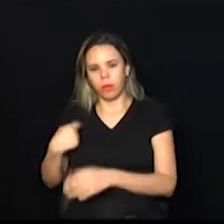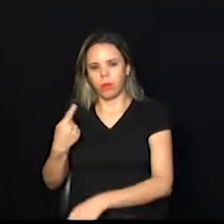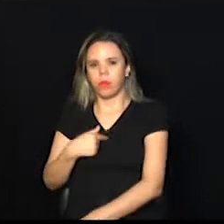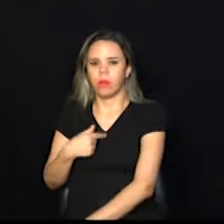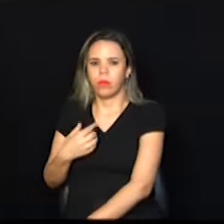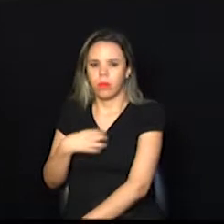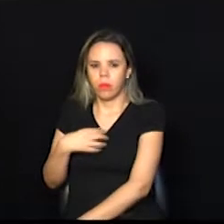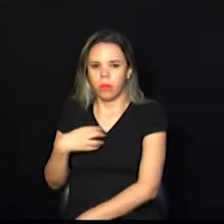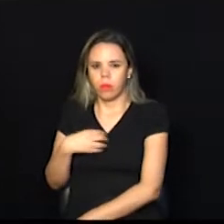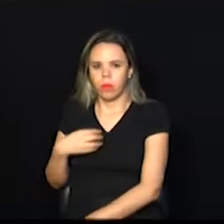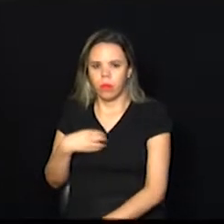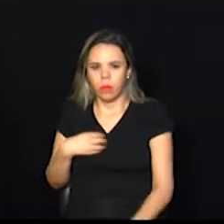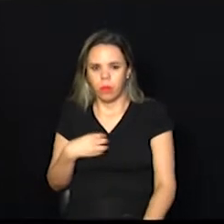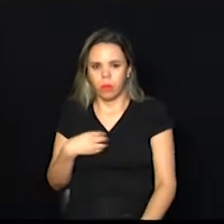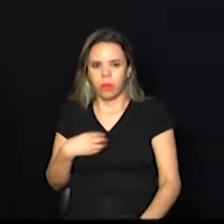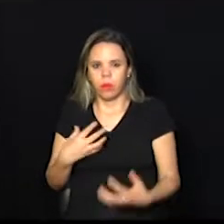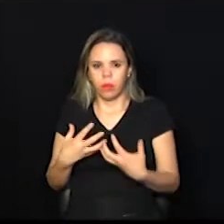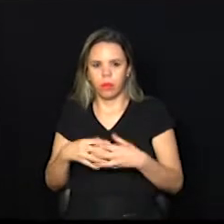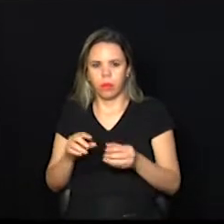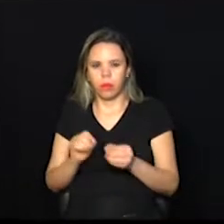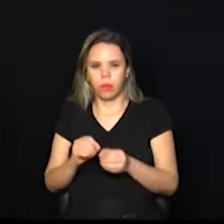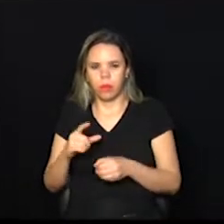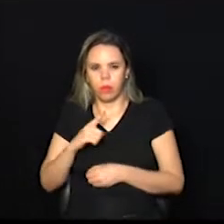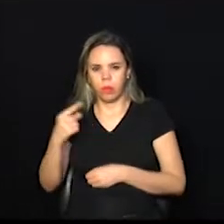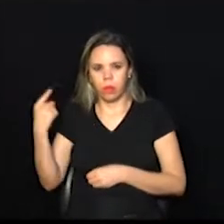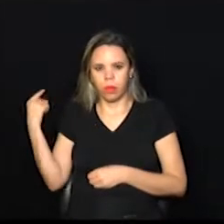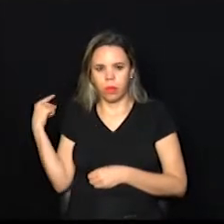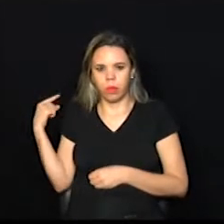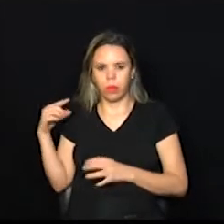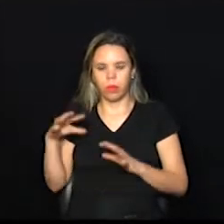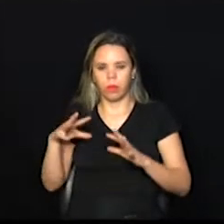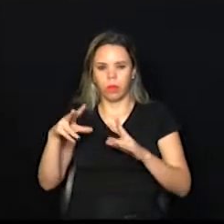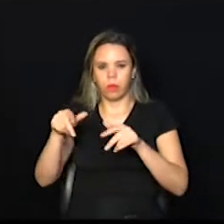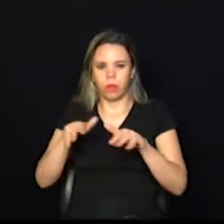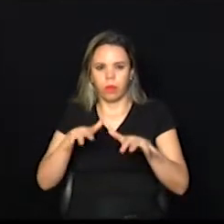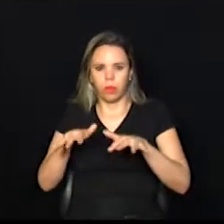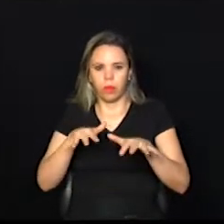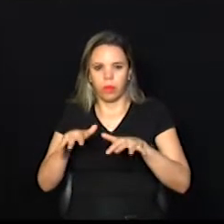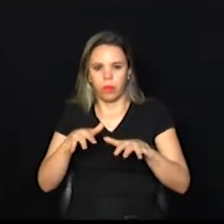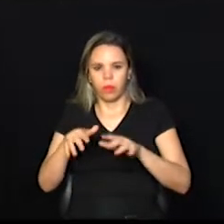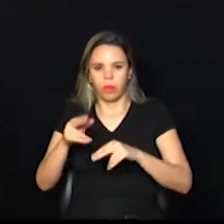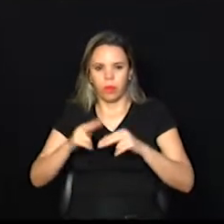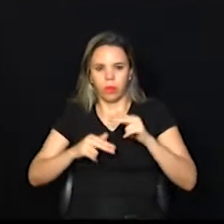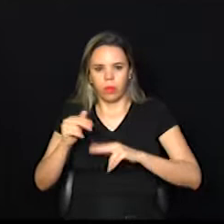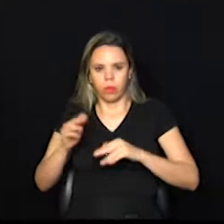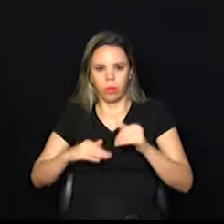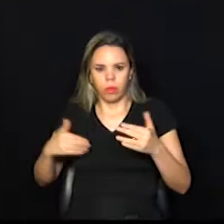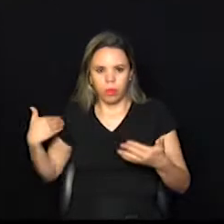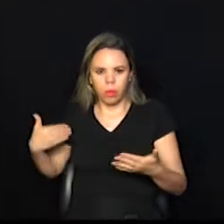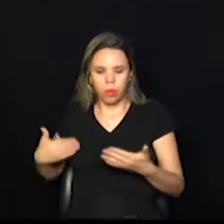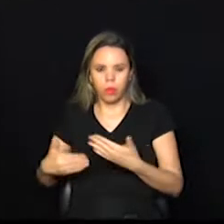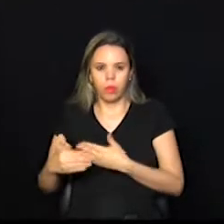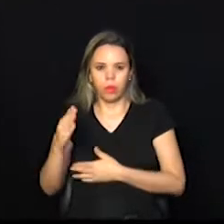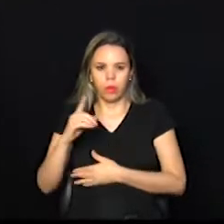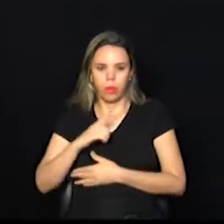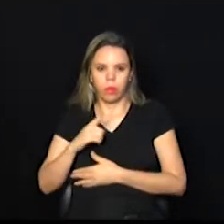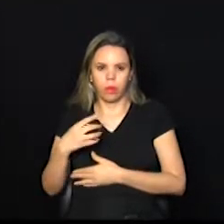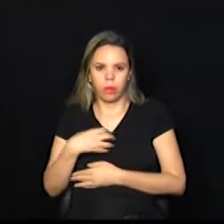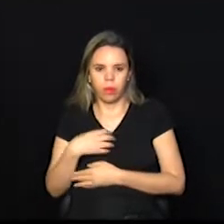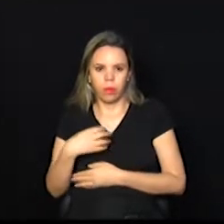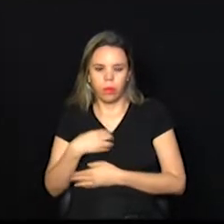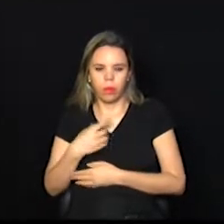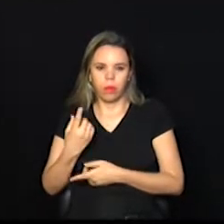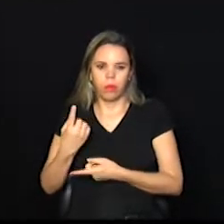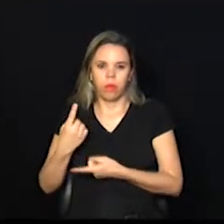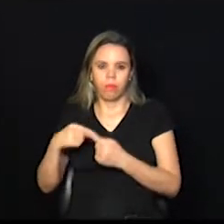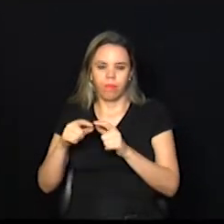sentir o efeito que teve todo esse movimento desde junho para cá, porque a gente tem sentido um boom